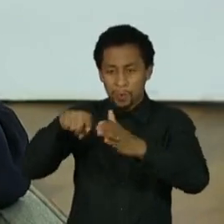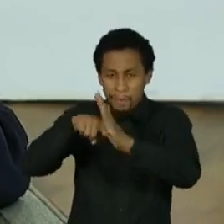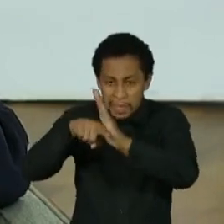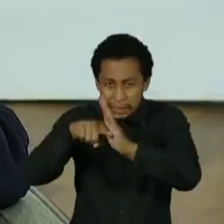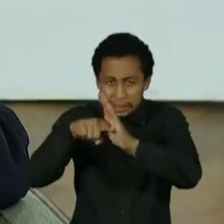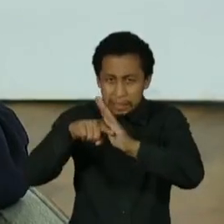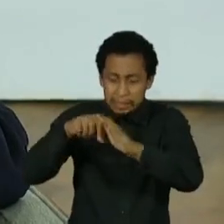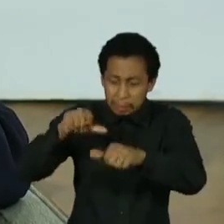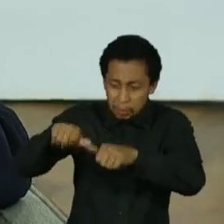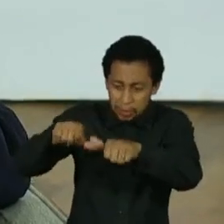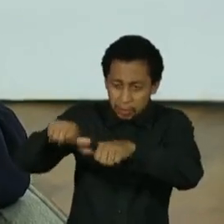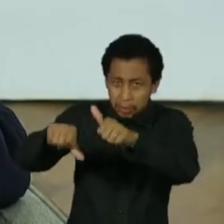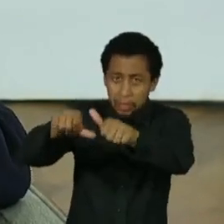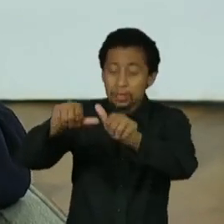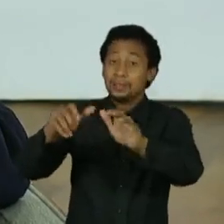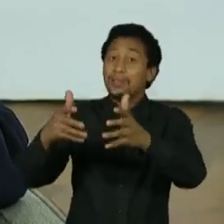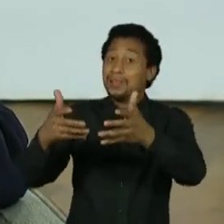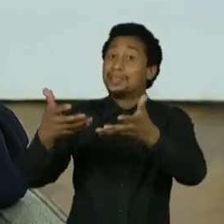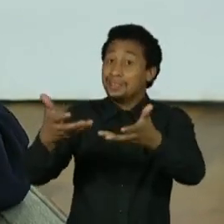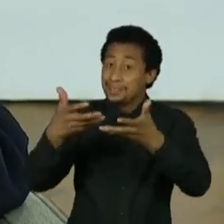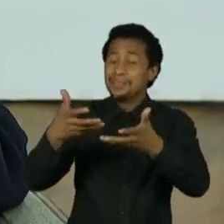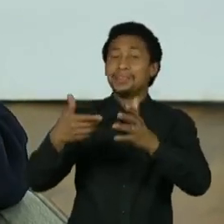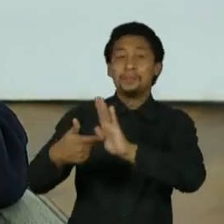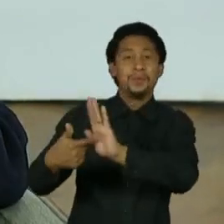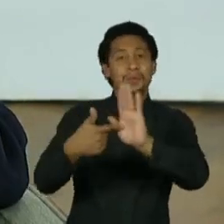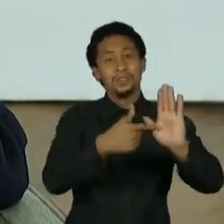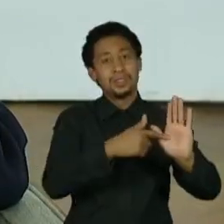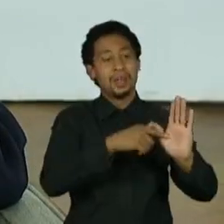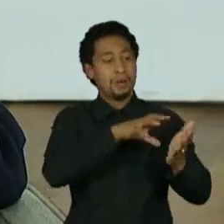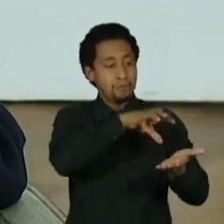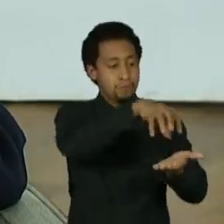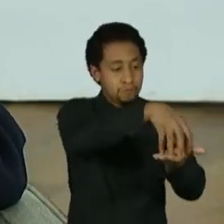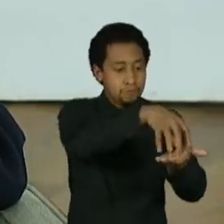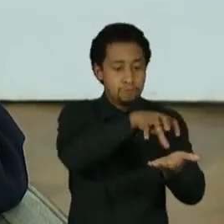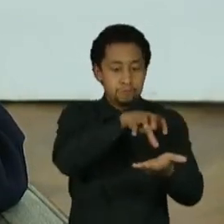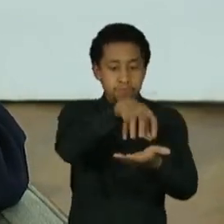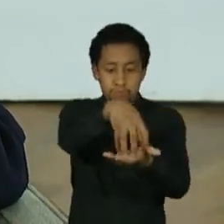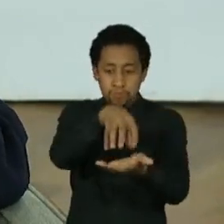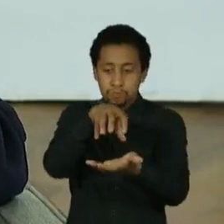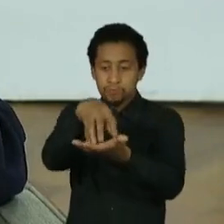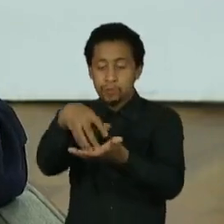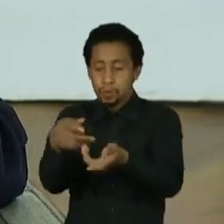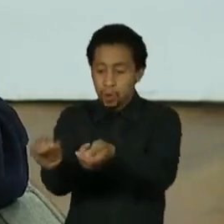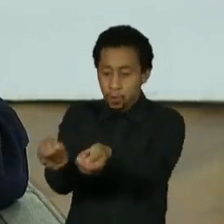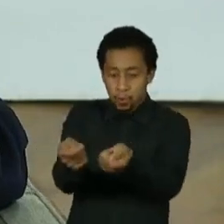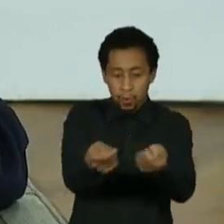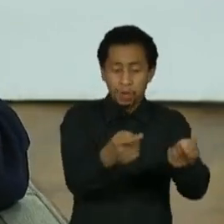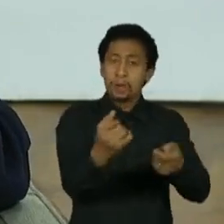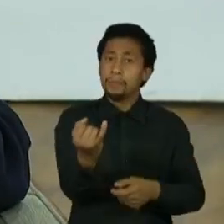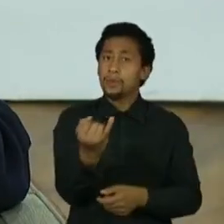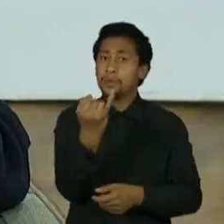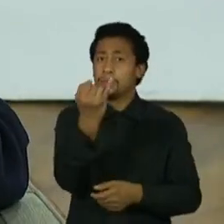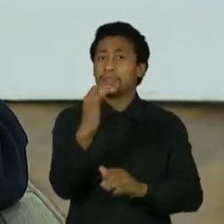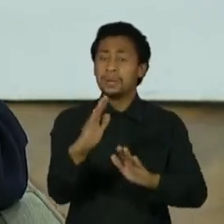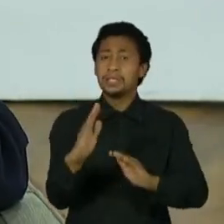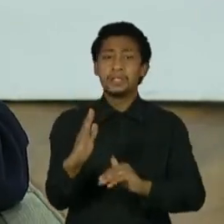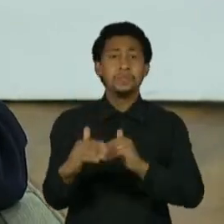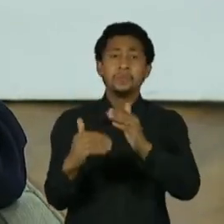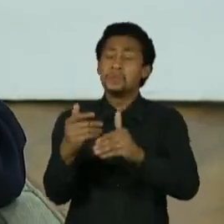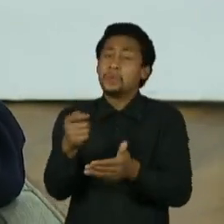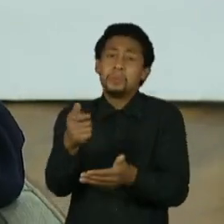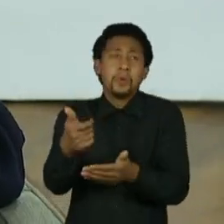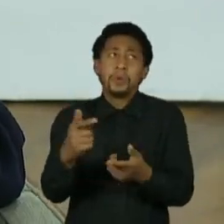sabe, na questão das instituições, mas não se envolveram tanto como poucos deles,